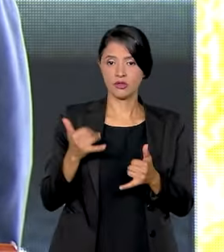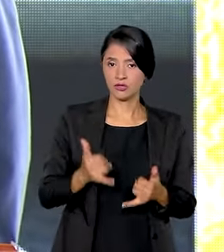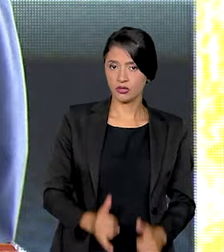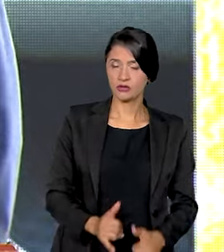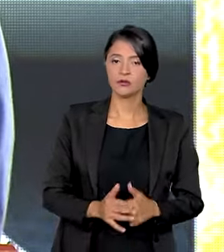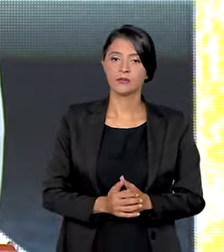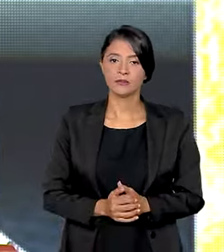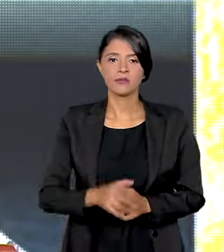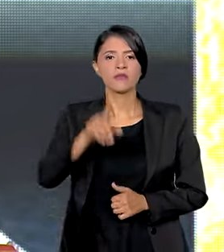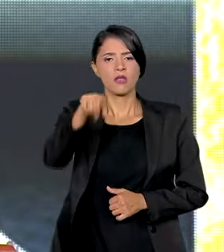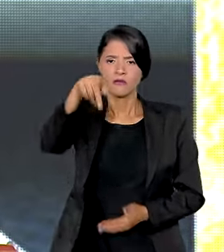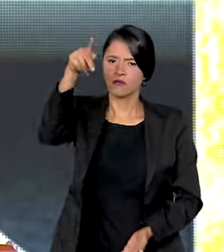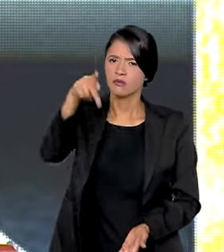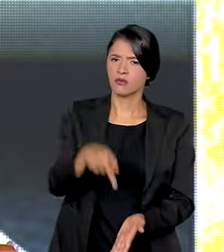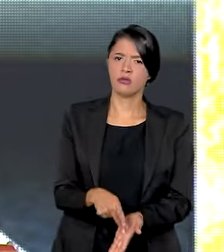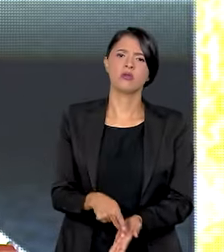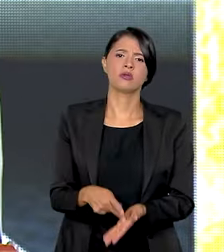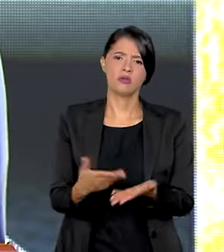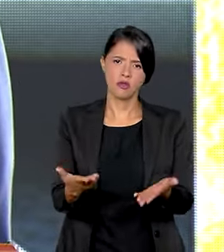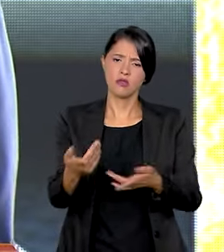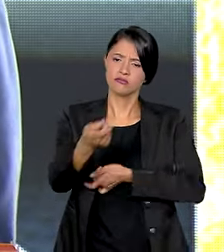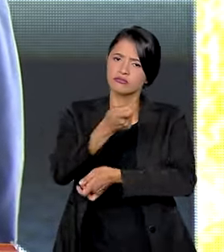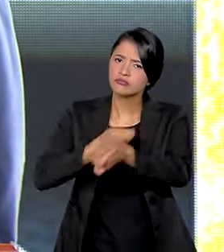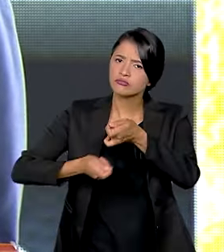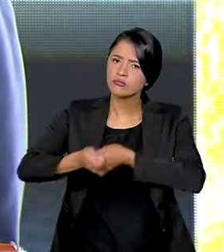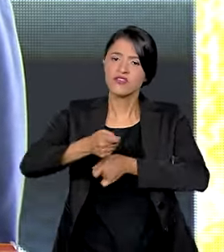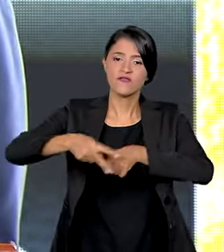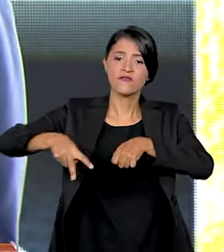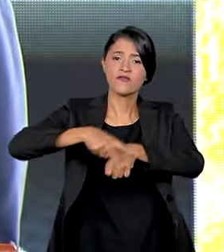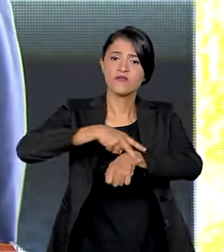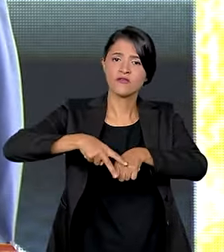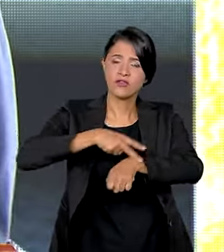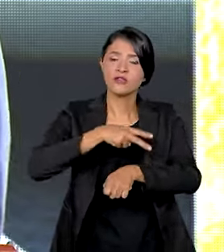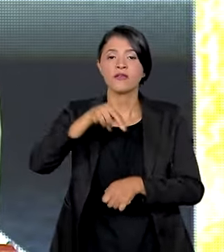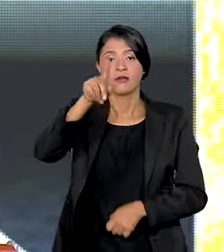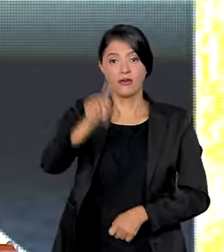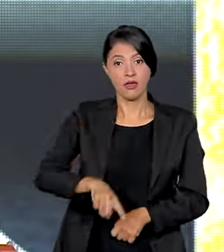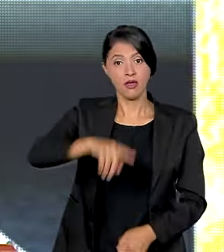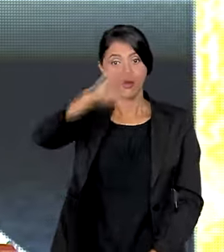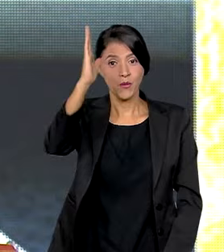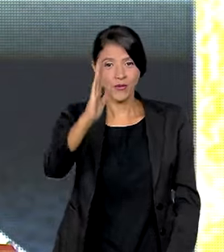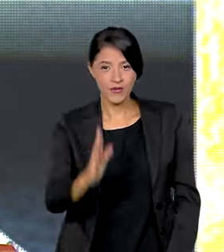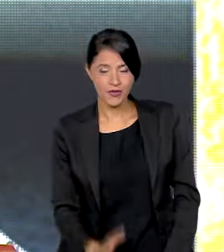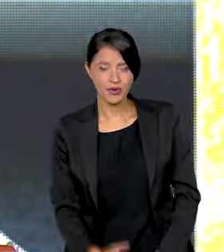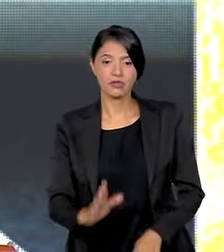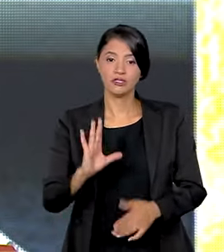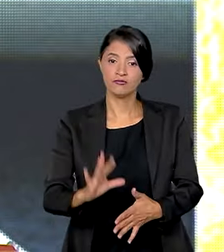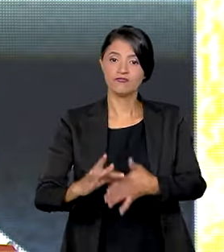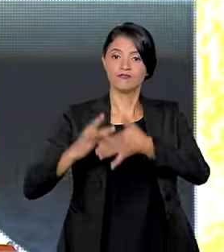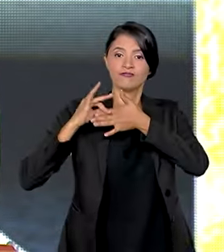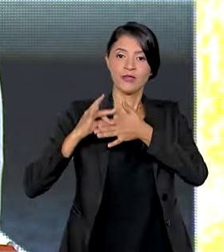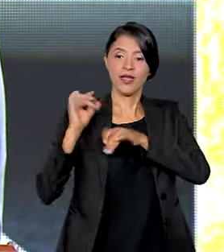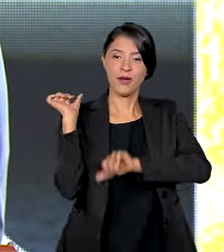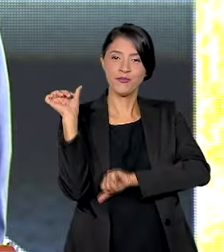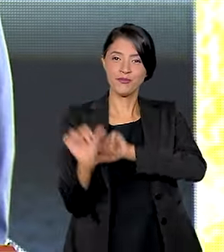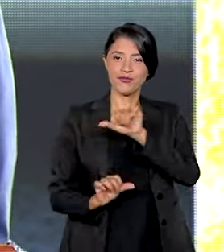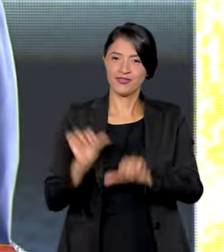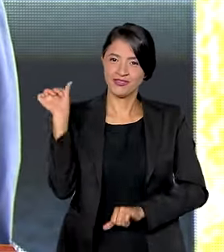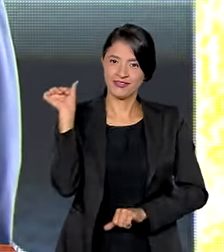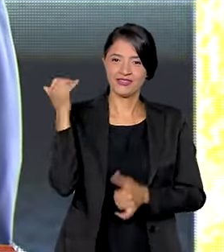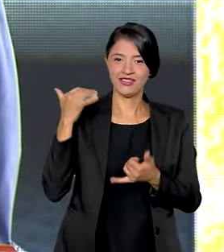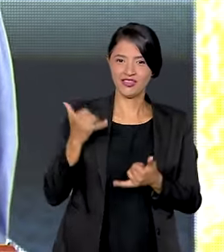transição energética. É a verdadeira economia verde. É o Brasil liderando